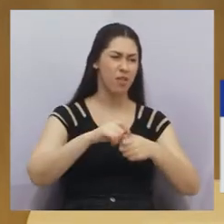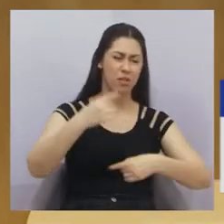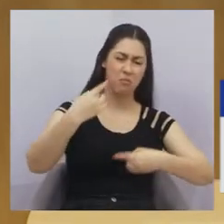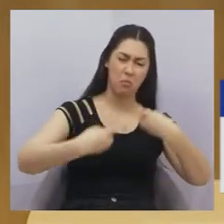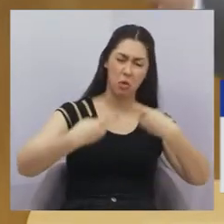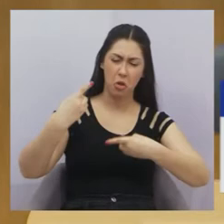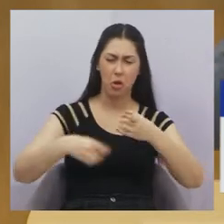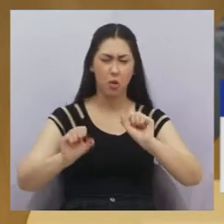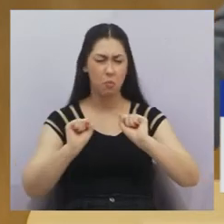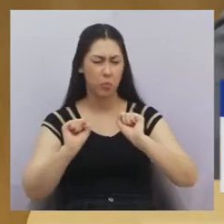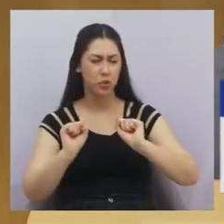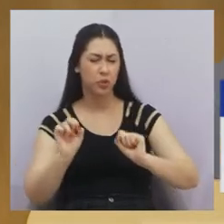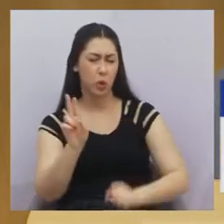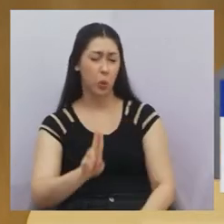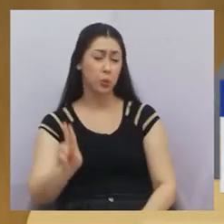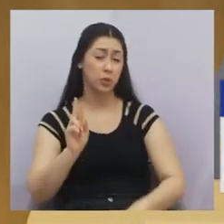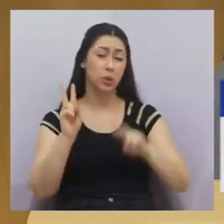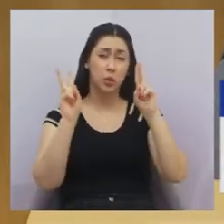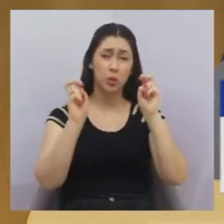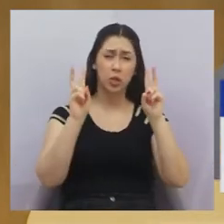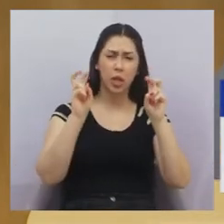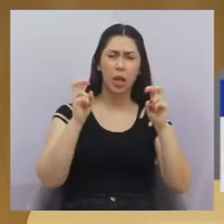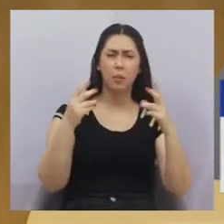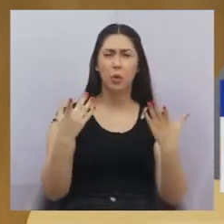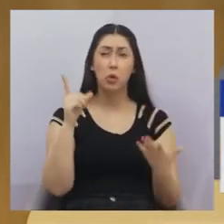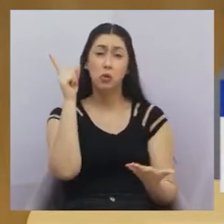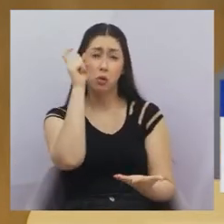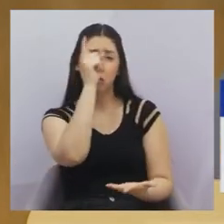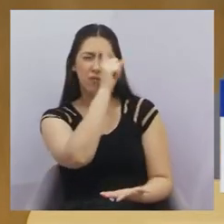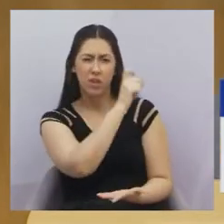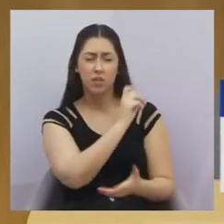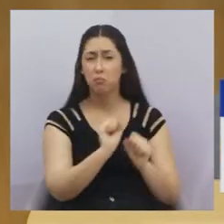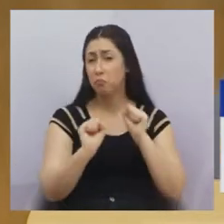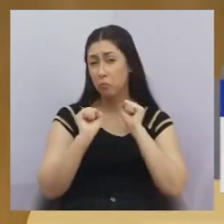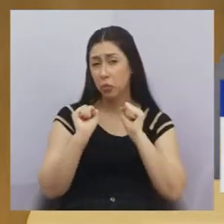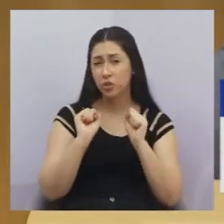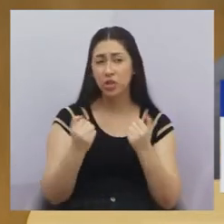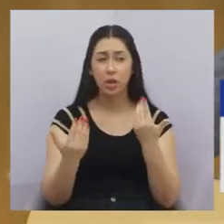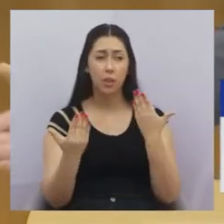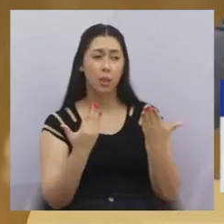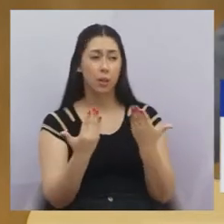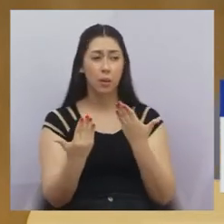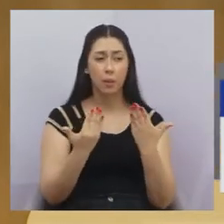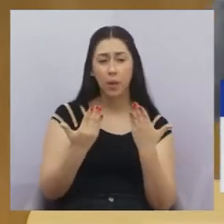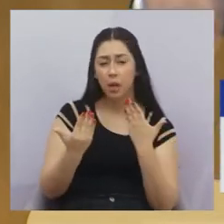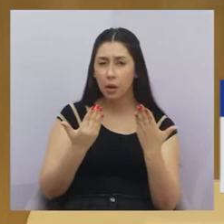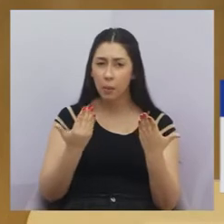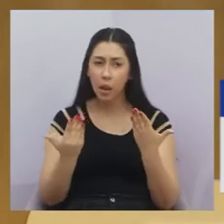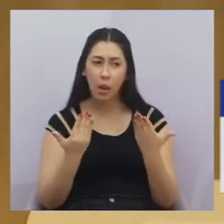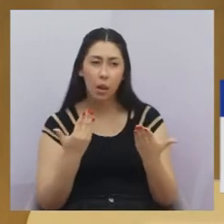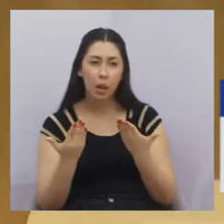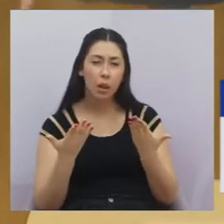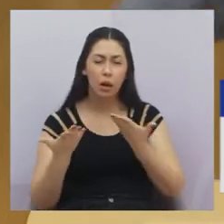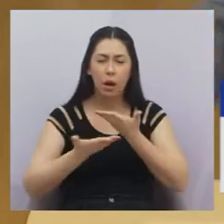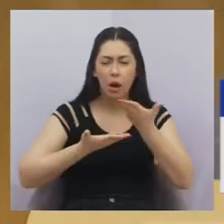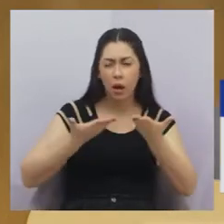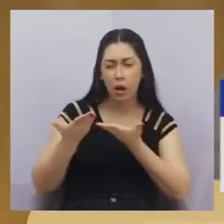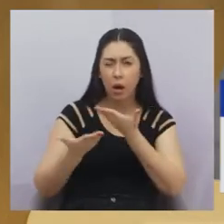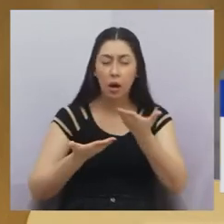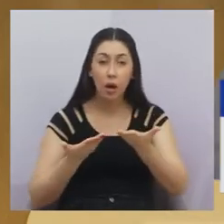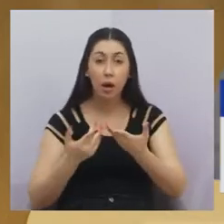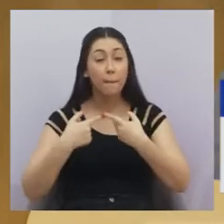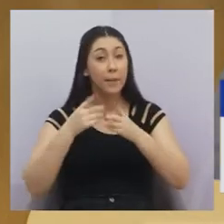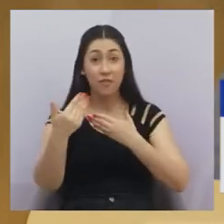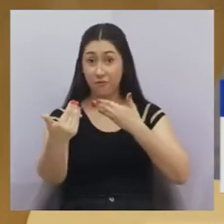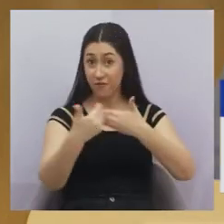poderia aqui usar de temas extremamente polêmicos para ficar aqui fazendo questões, disputas políticas, partidárias,